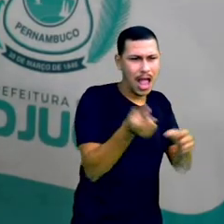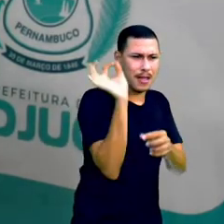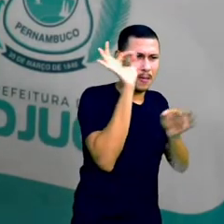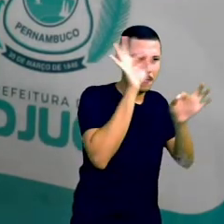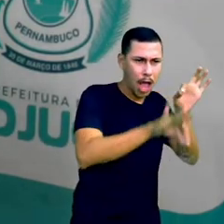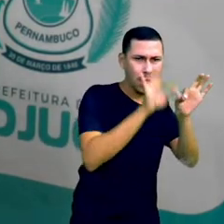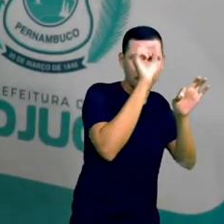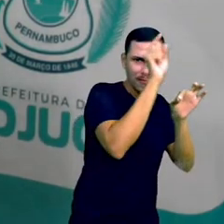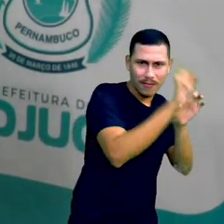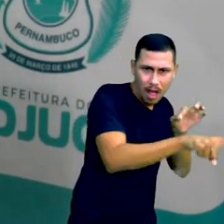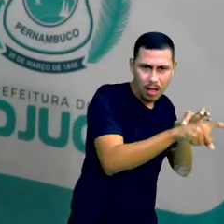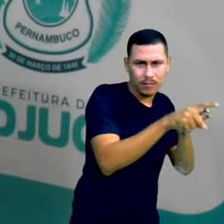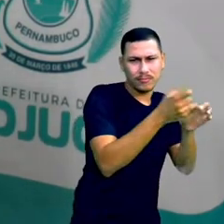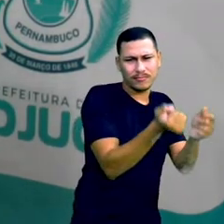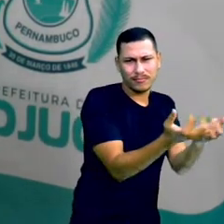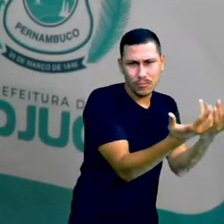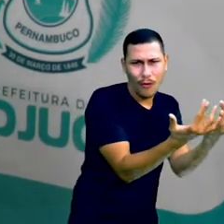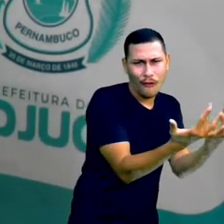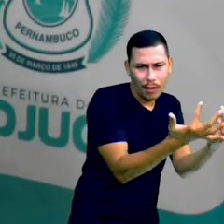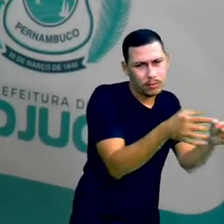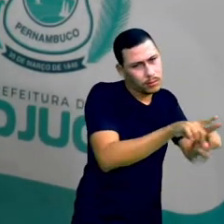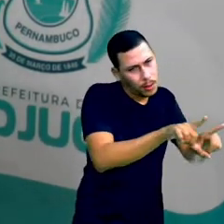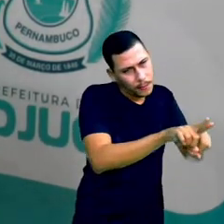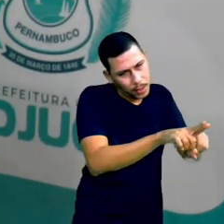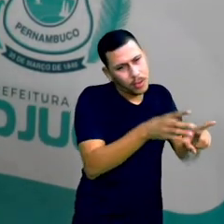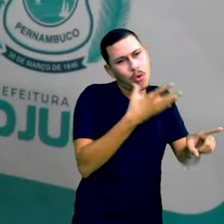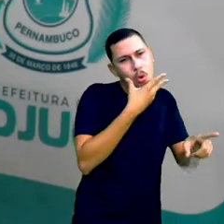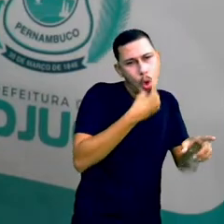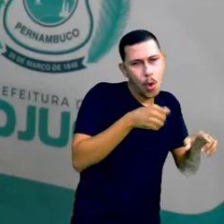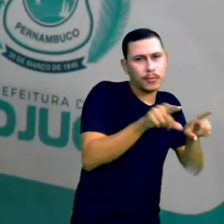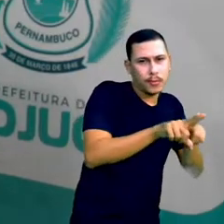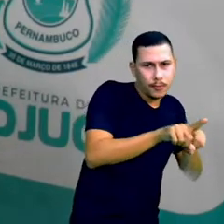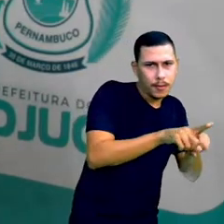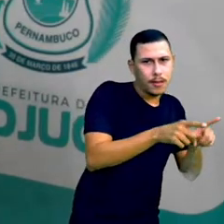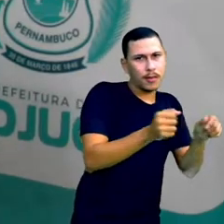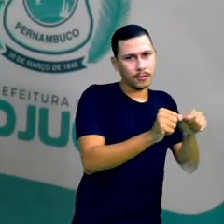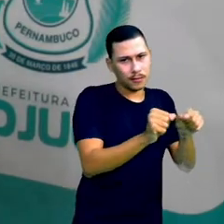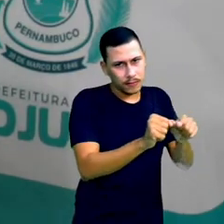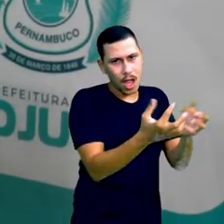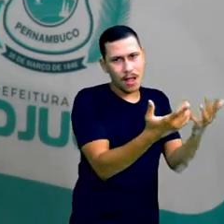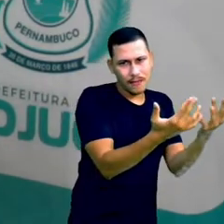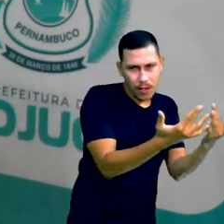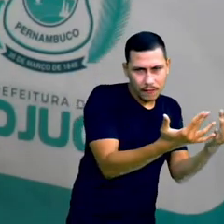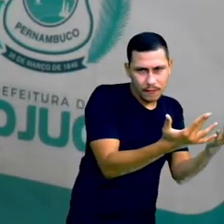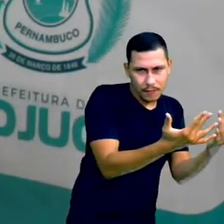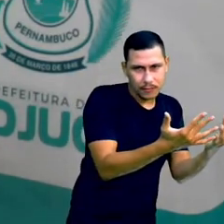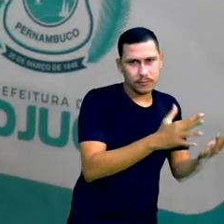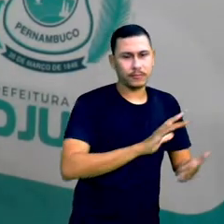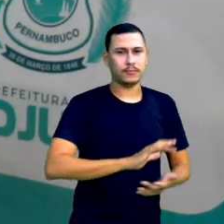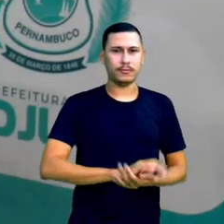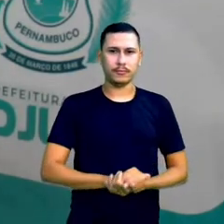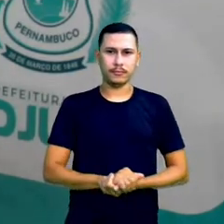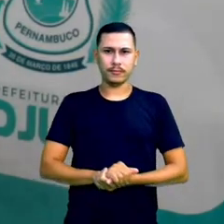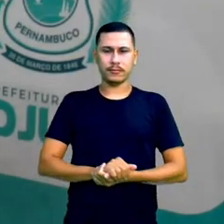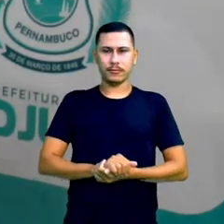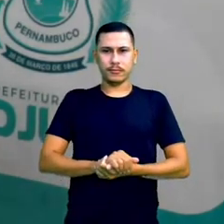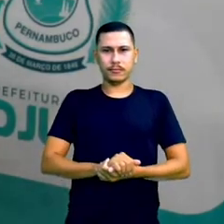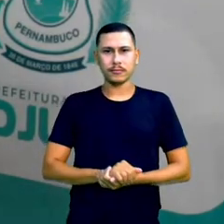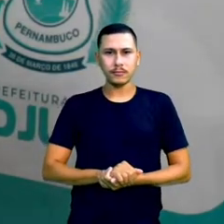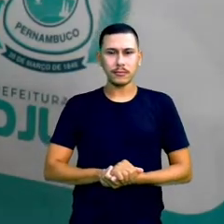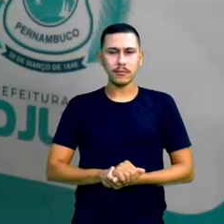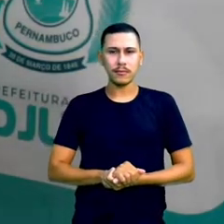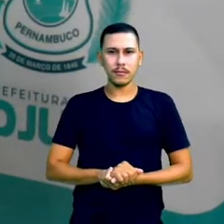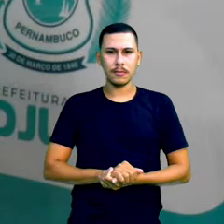questão da plantação de outras culturas, e terminam perdendo o controle nessas queimadas.